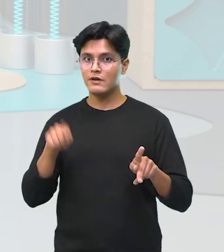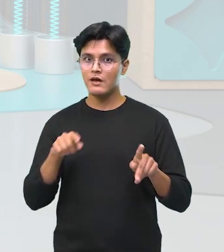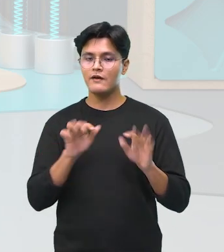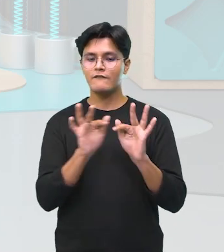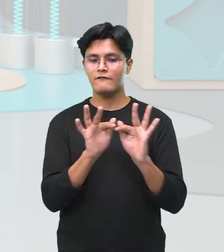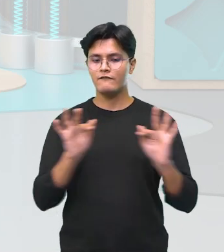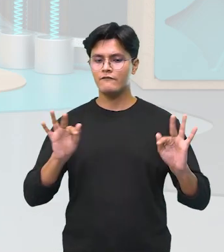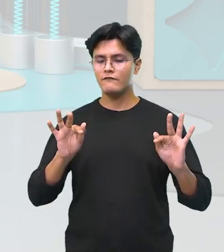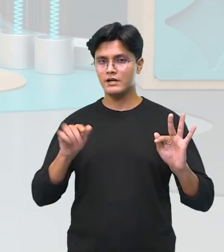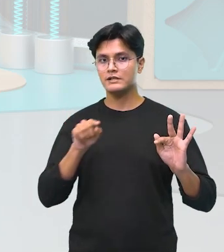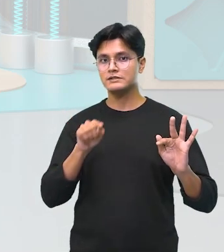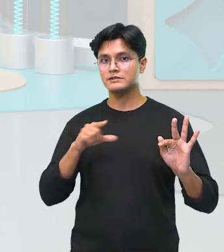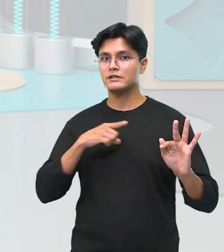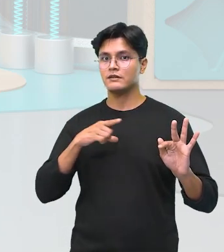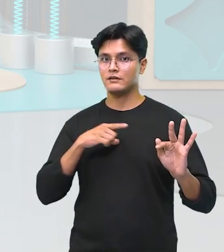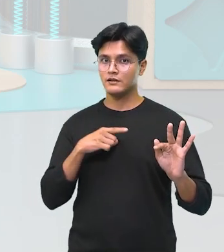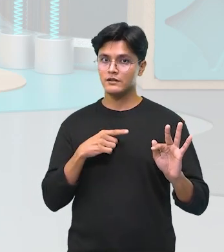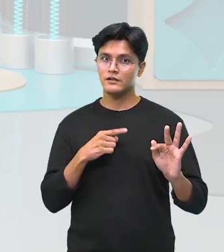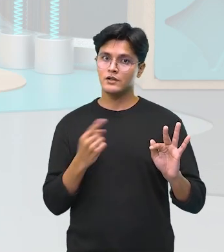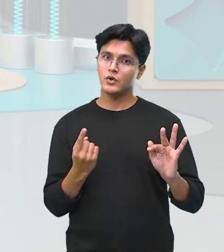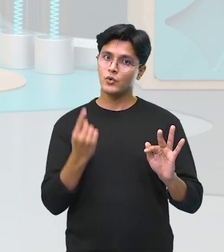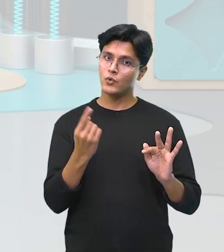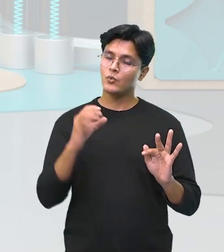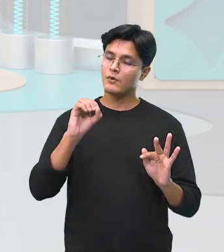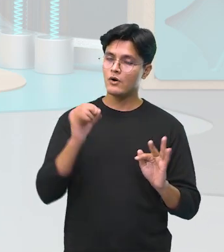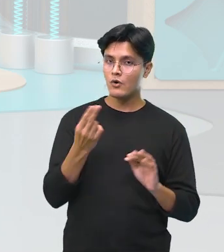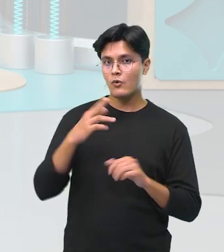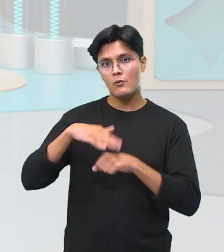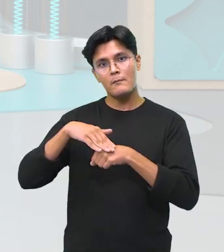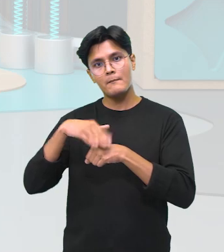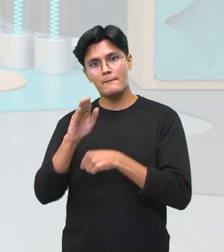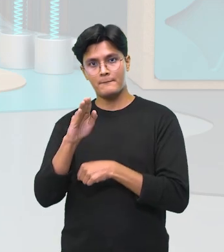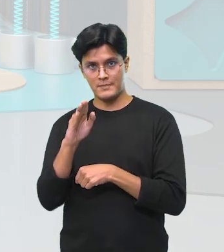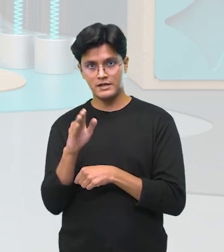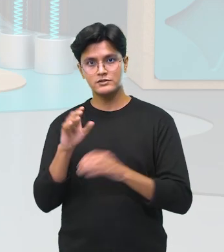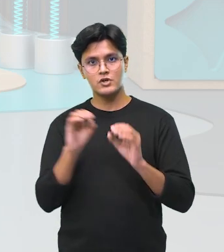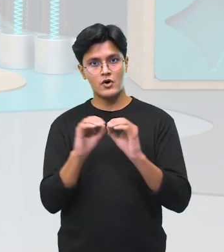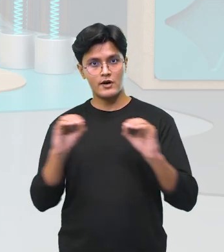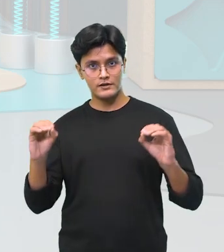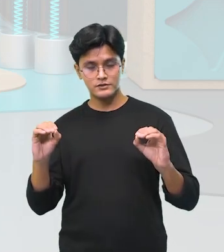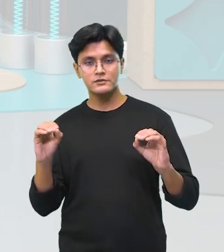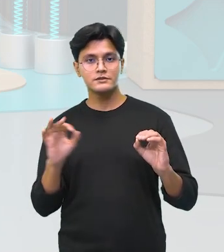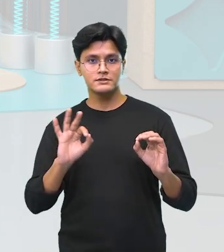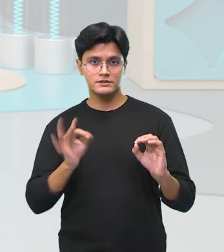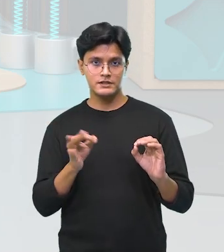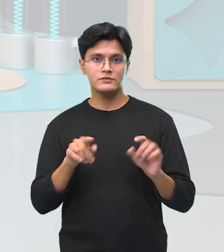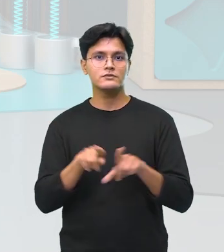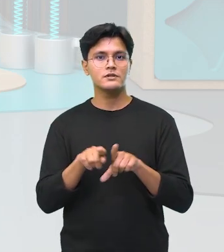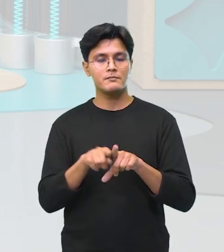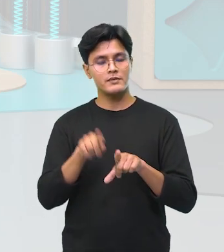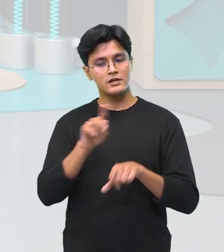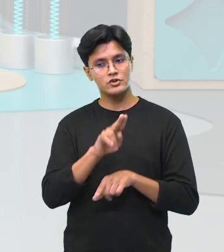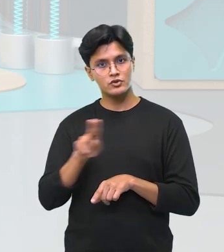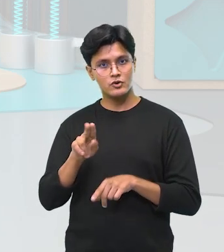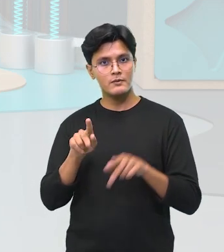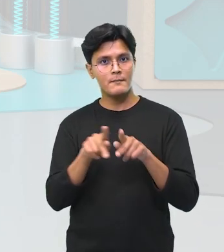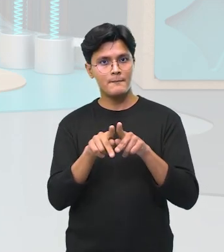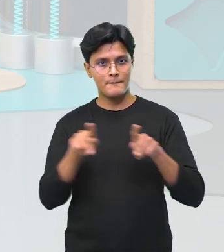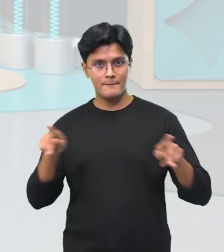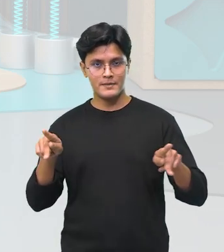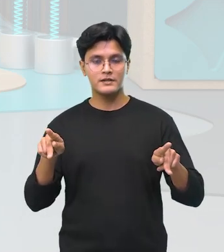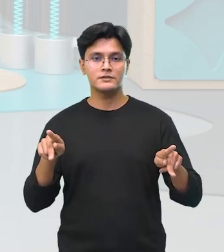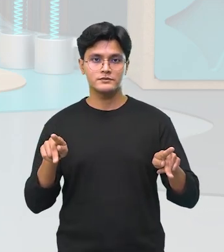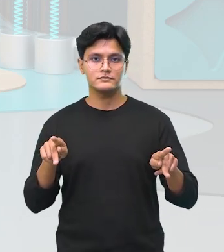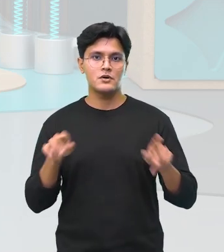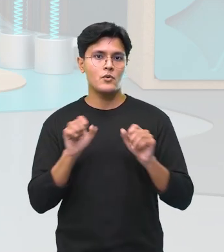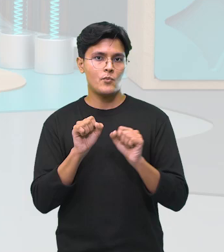que é formada por uma ou mais orações é chamada também de período. Eles podem